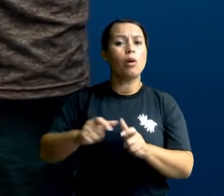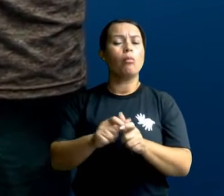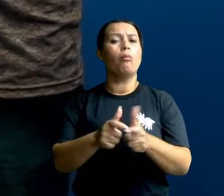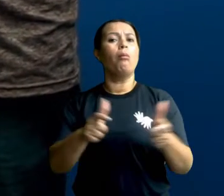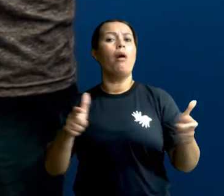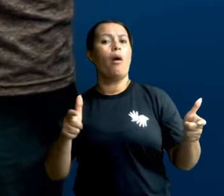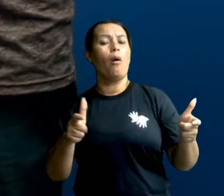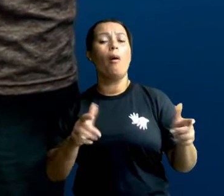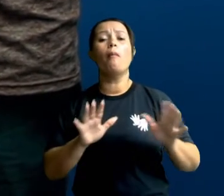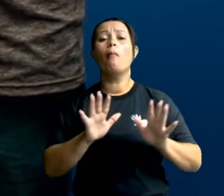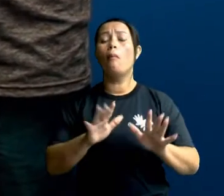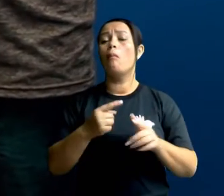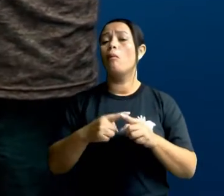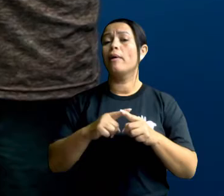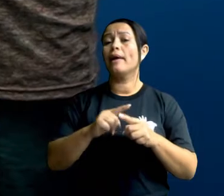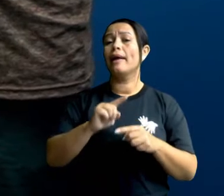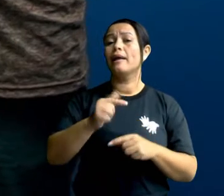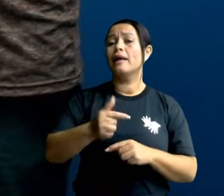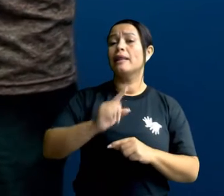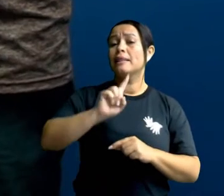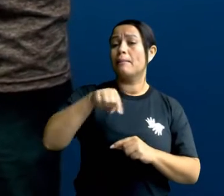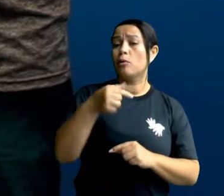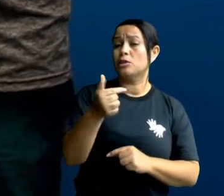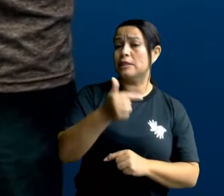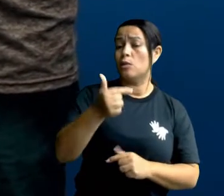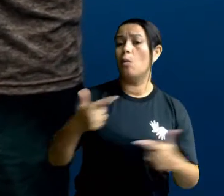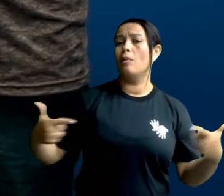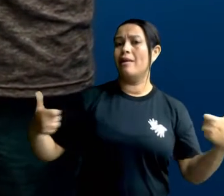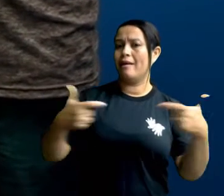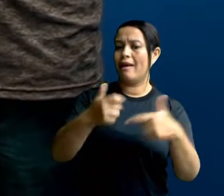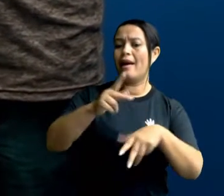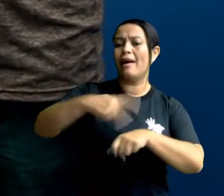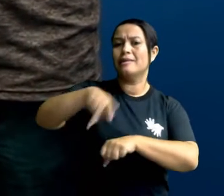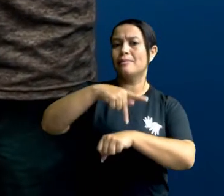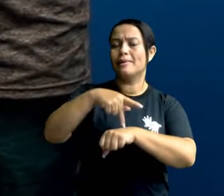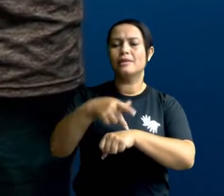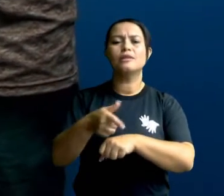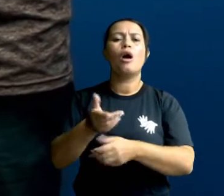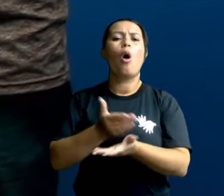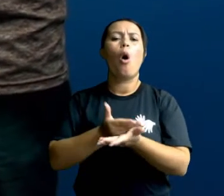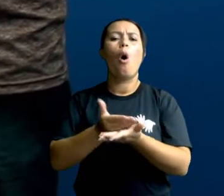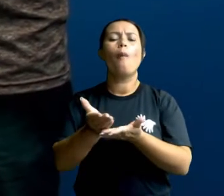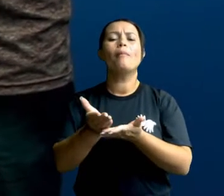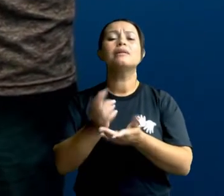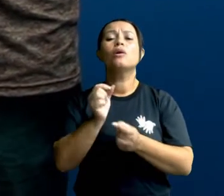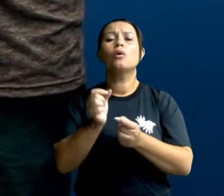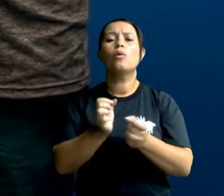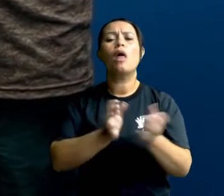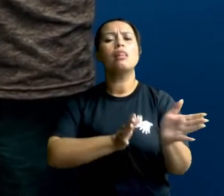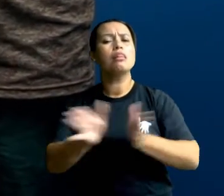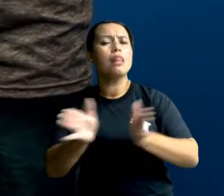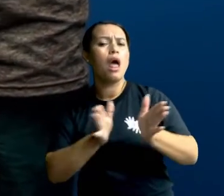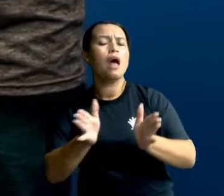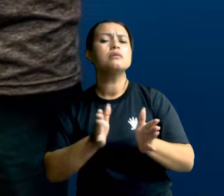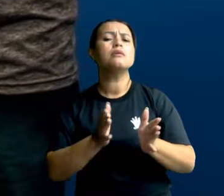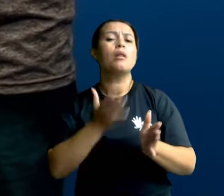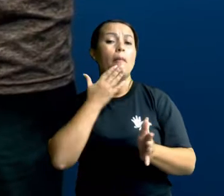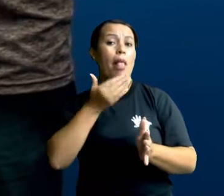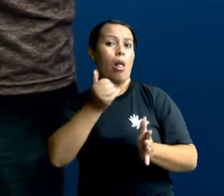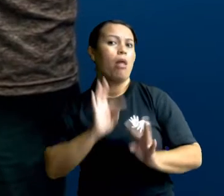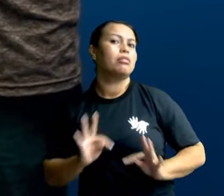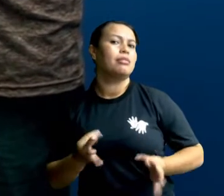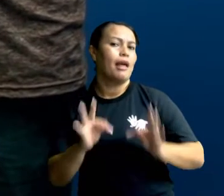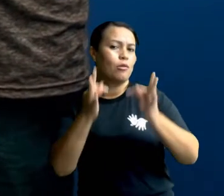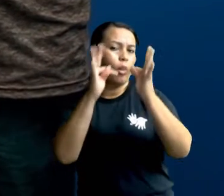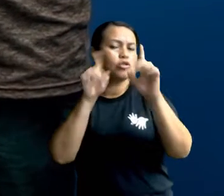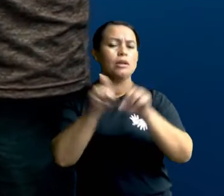populacional maior. Por quê? Porque após a Segunda Guerra, esses países começaram a ter acesso a uma melhor tecnologia,